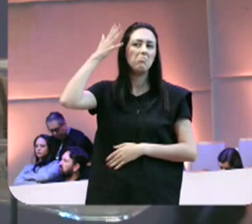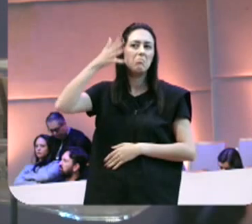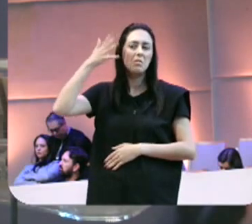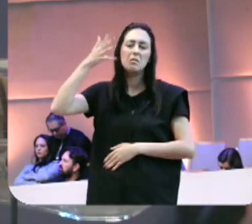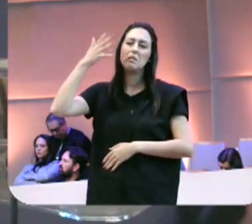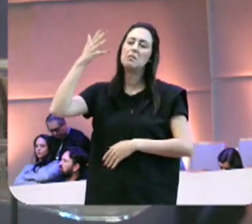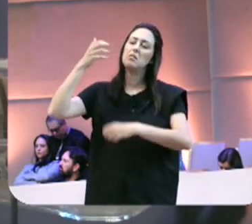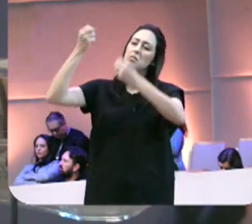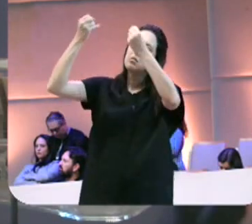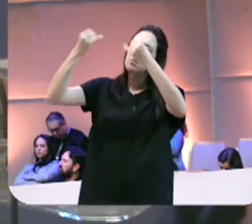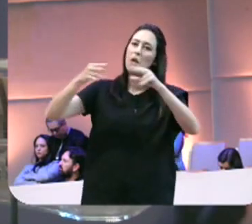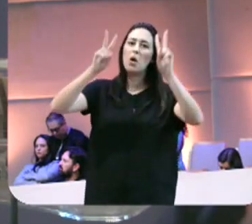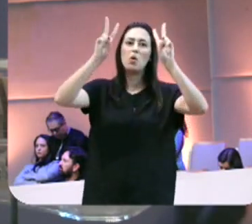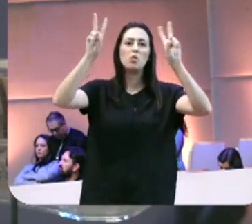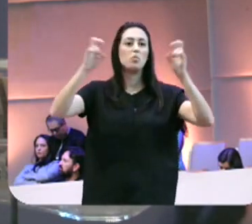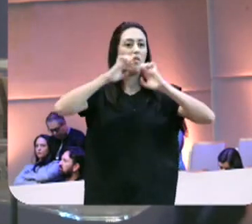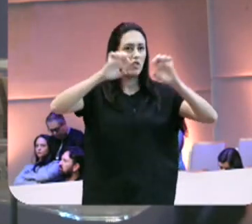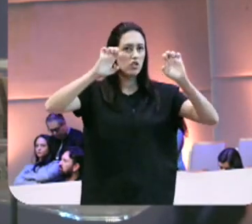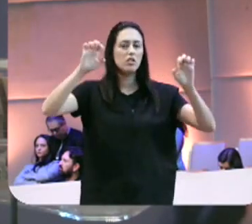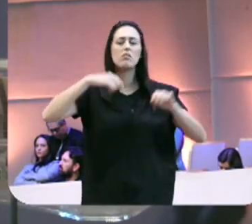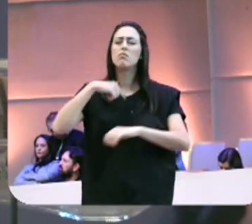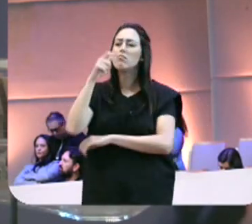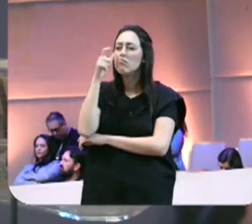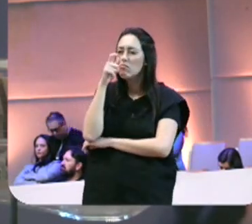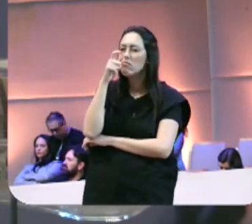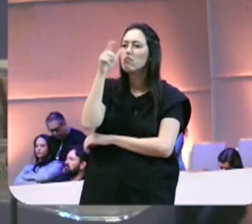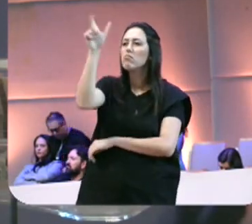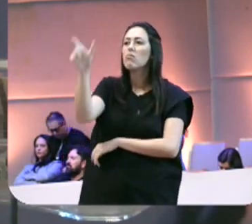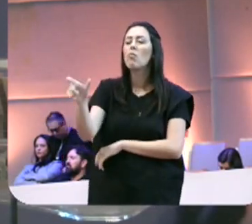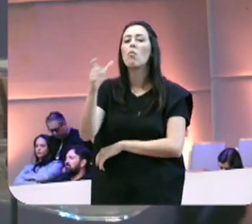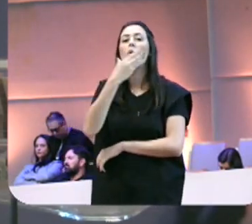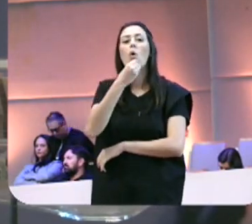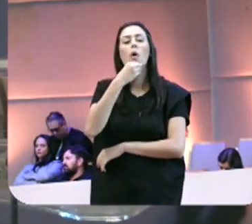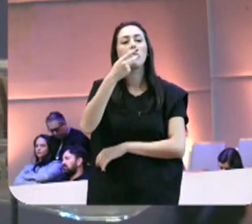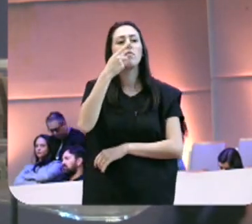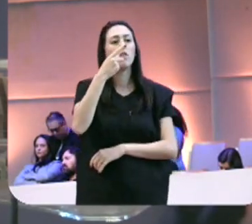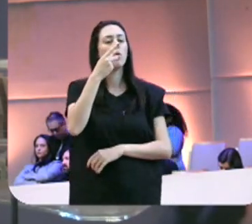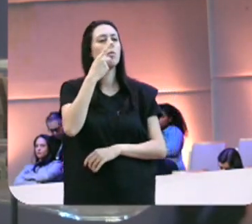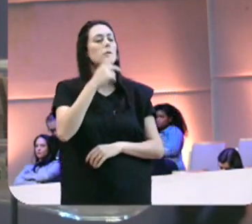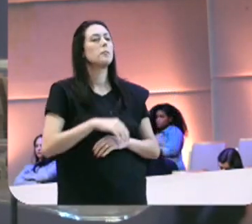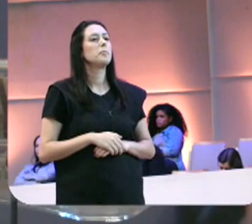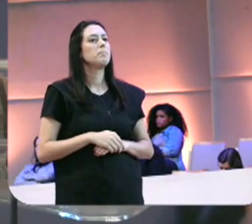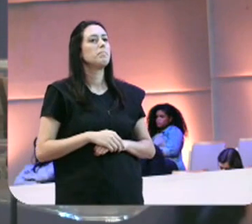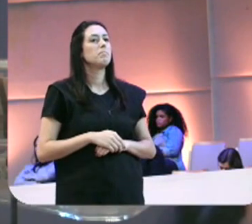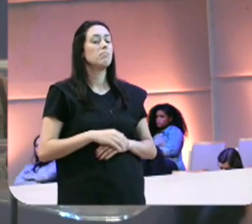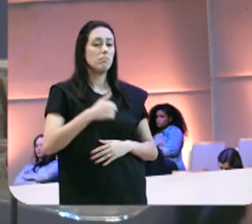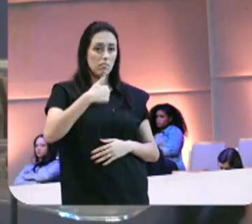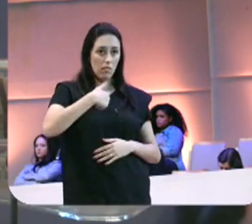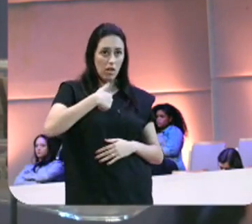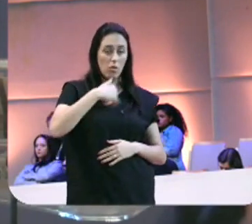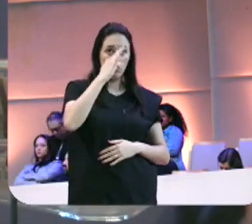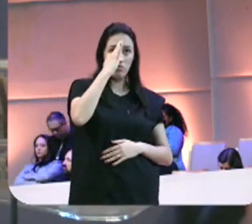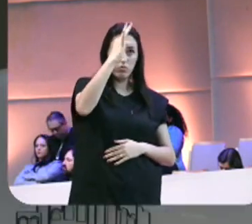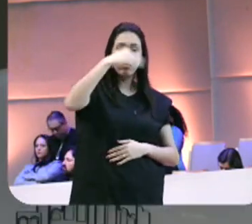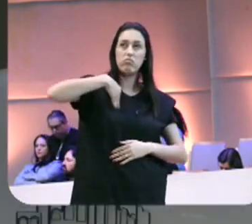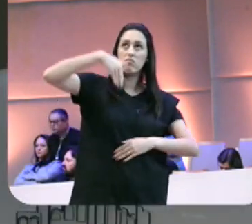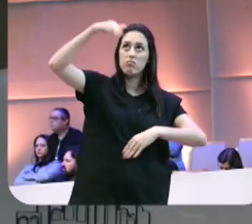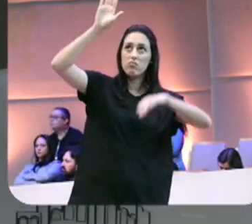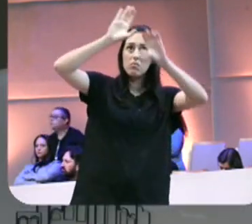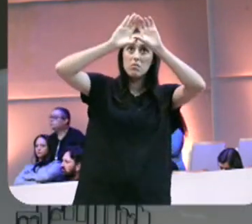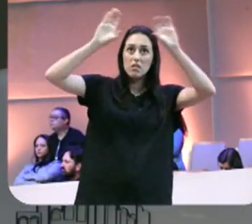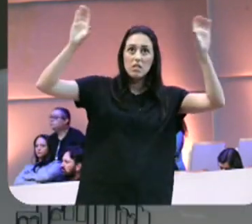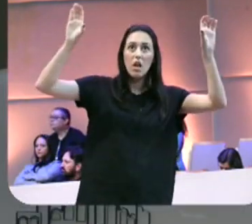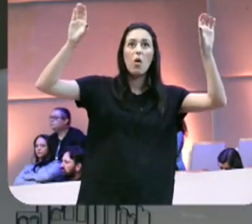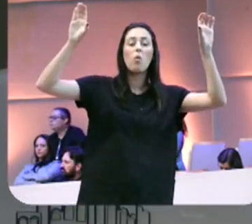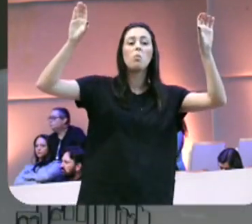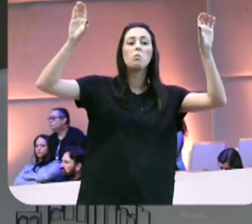professor disse uma coisa que chamou a minha atenção. Ele falou assim: olha, não me surpreenderia se ao chegar ao céu, uma das primeiras palavras de